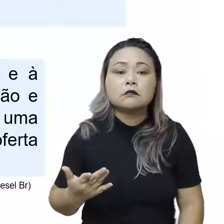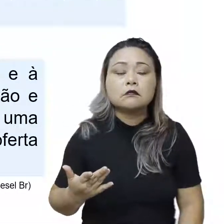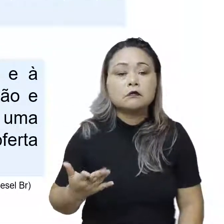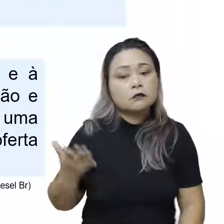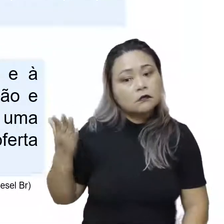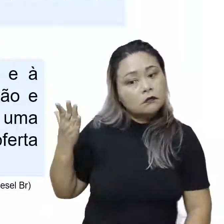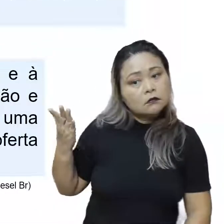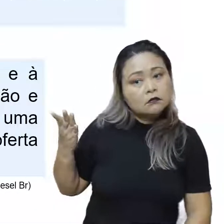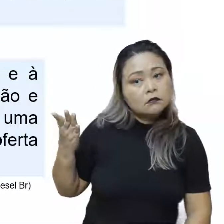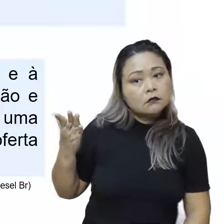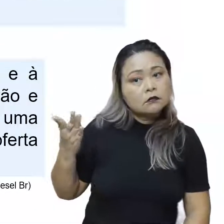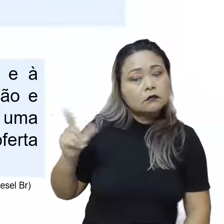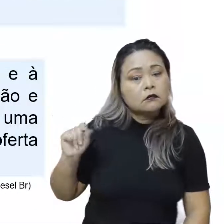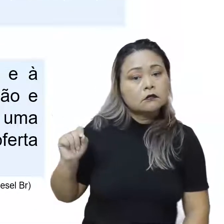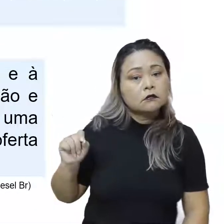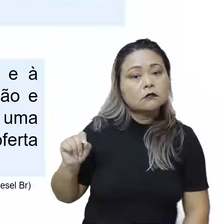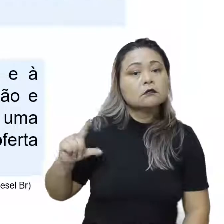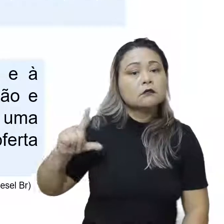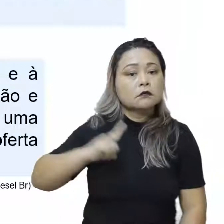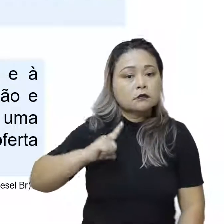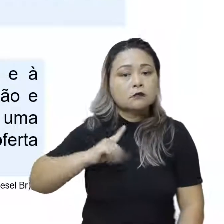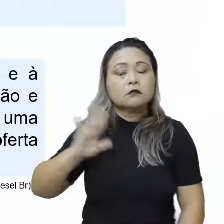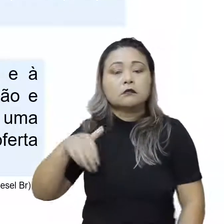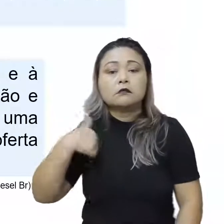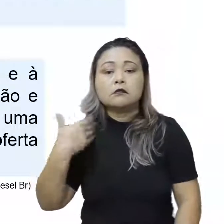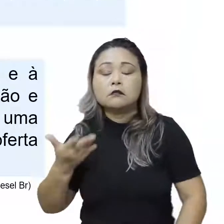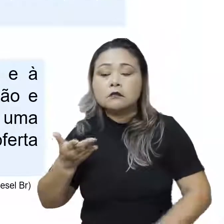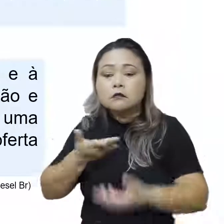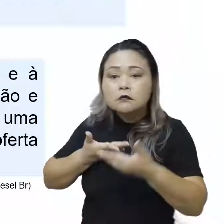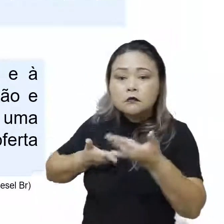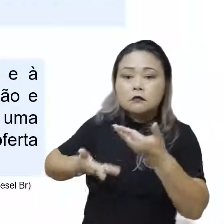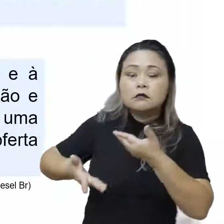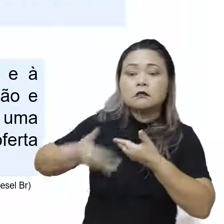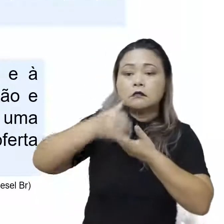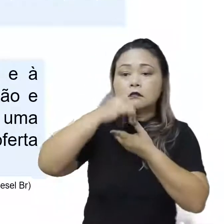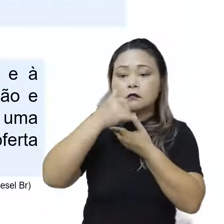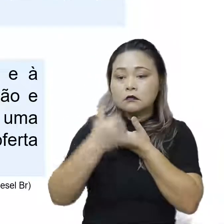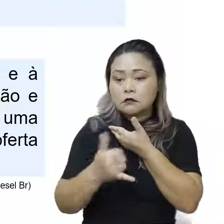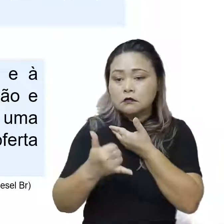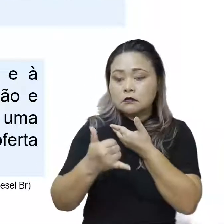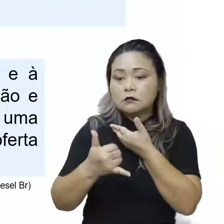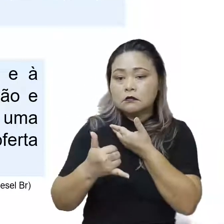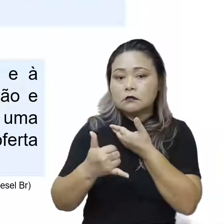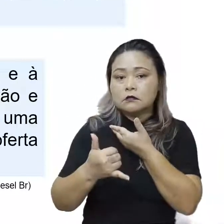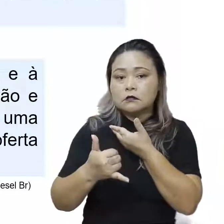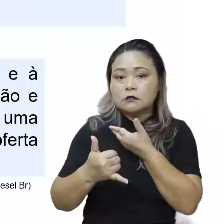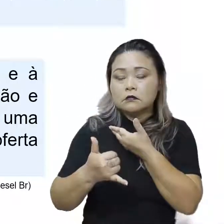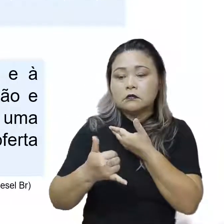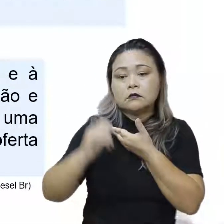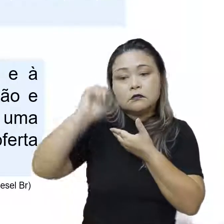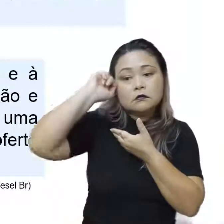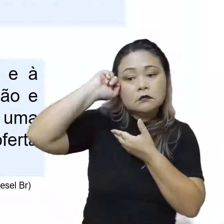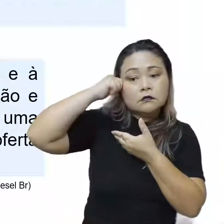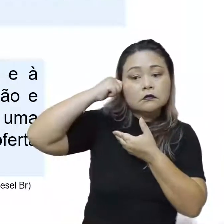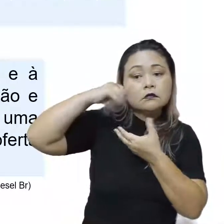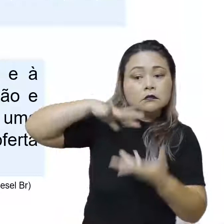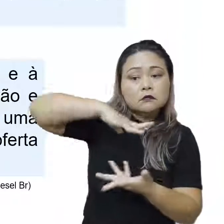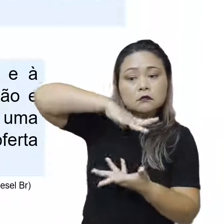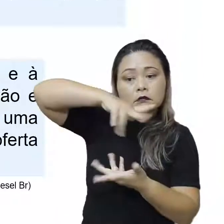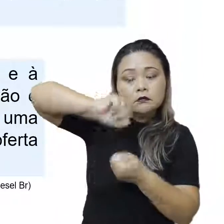Aí nós temos que existe, claro, uma grande dependência de energia no